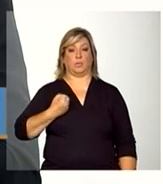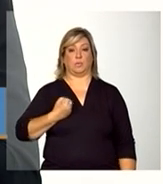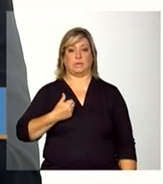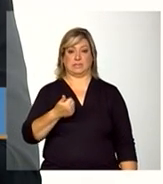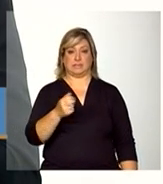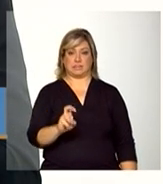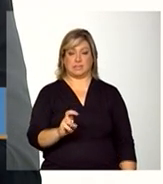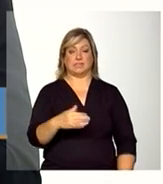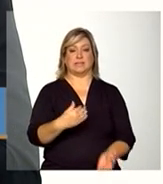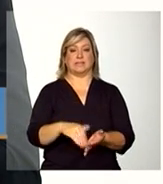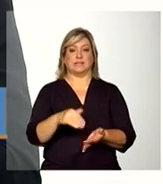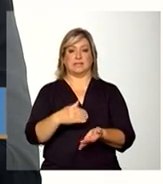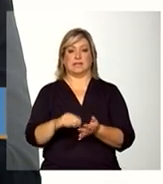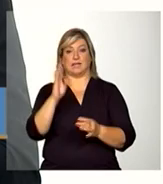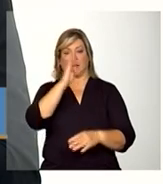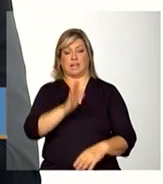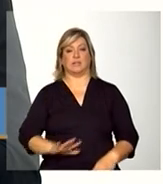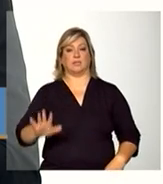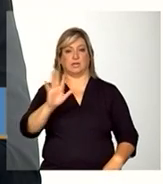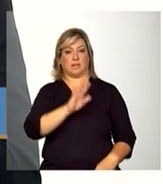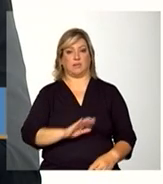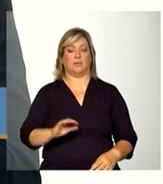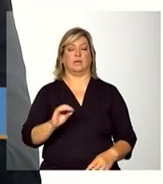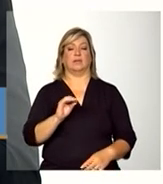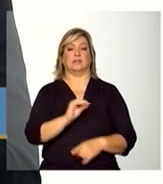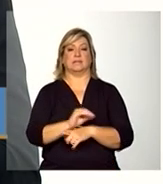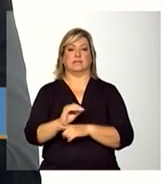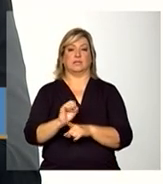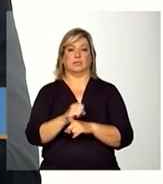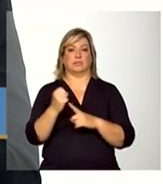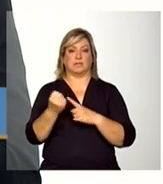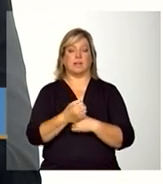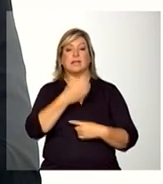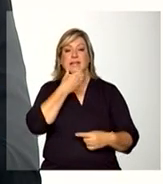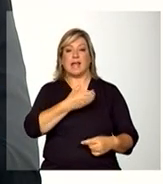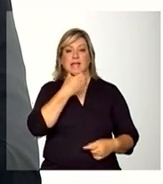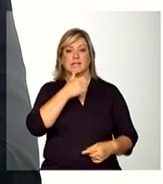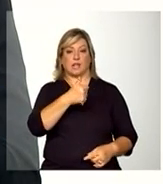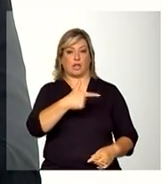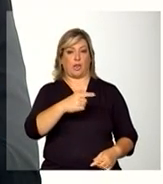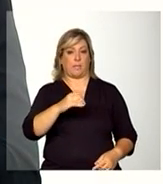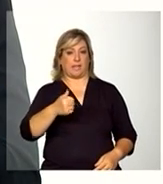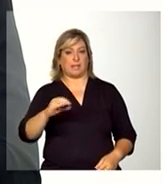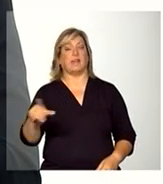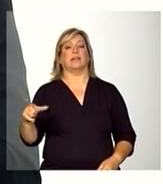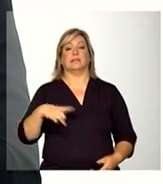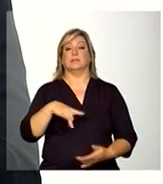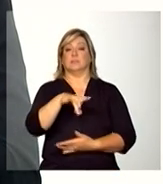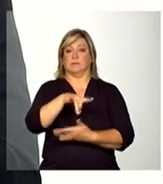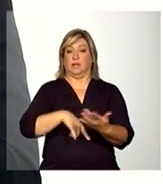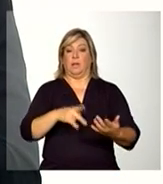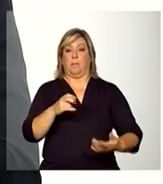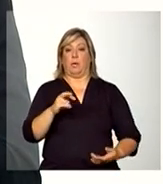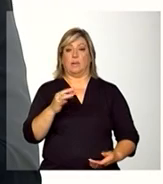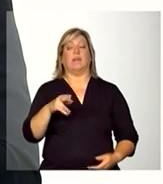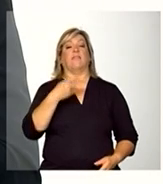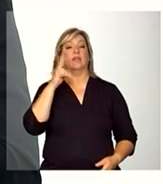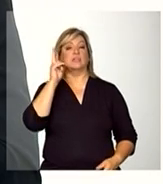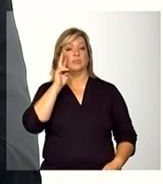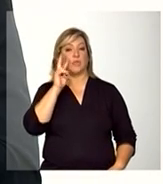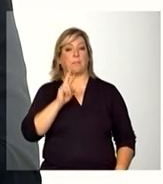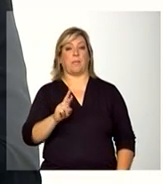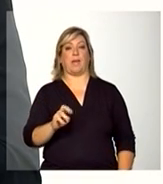secretaria nacional de Assistência Social de dezembro de 2010 mesmoa portaria que define eh a rede suas ele